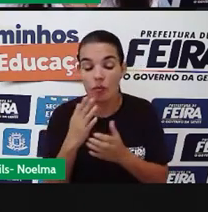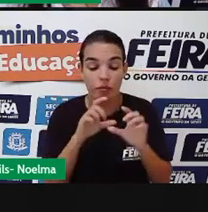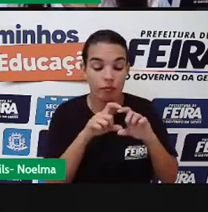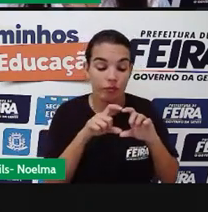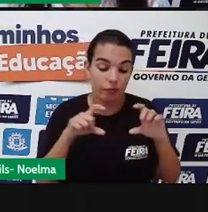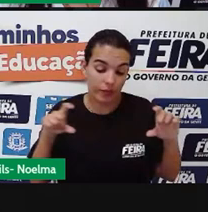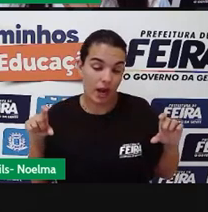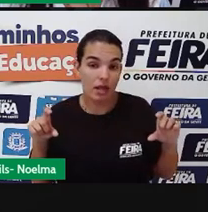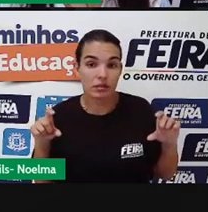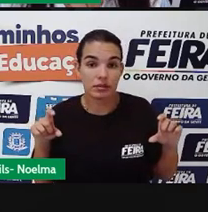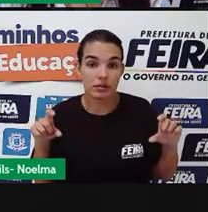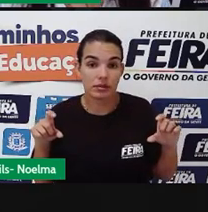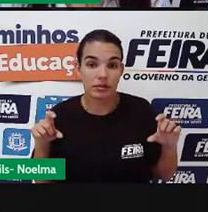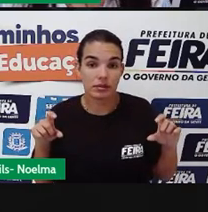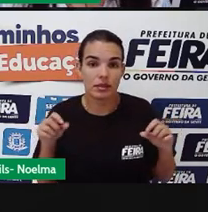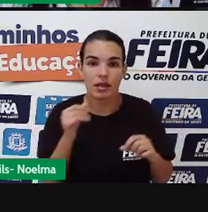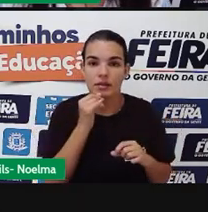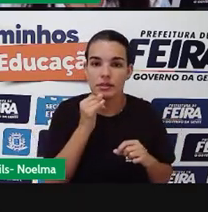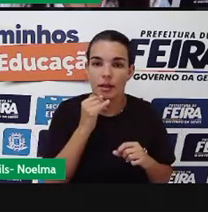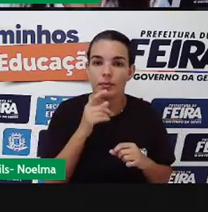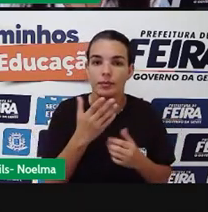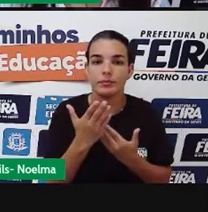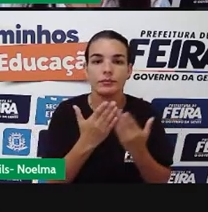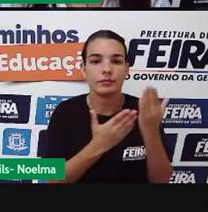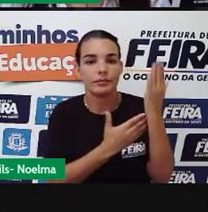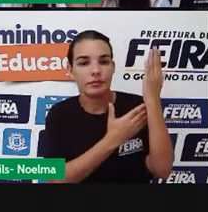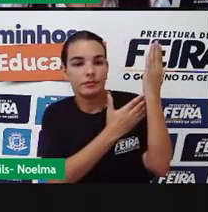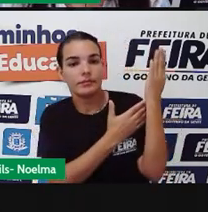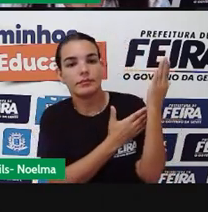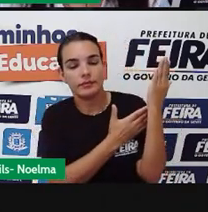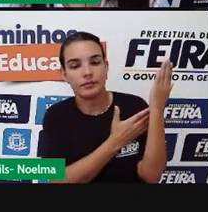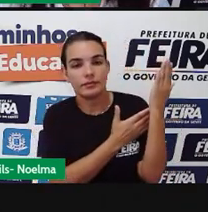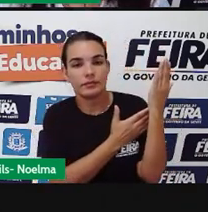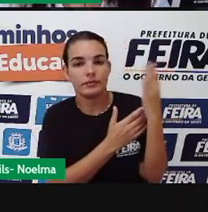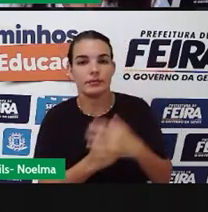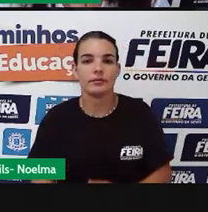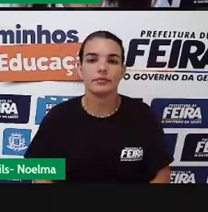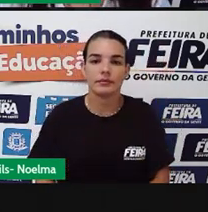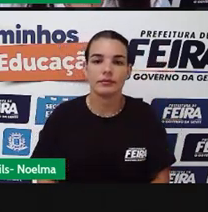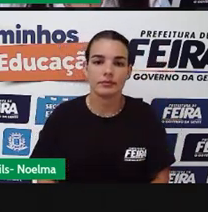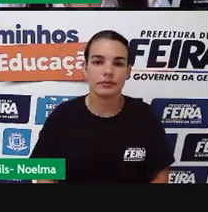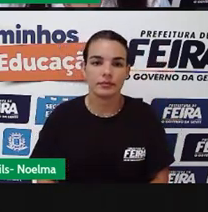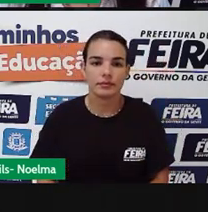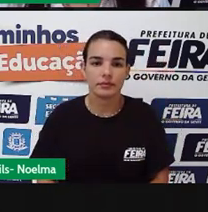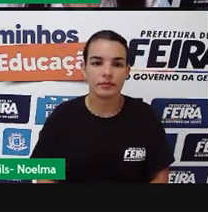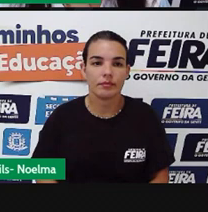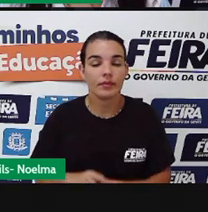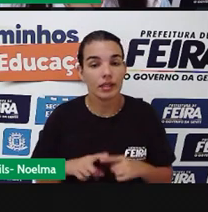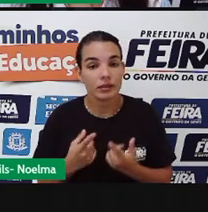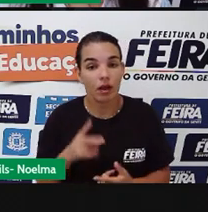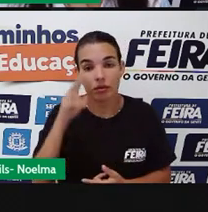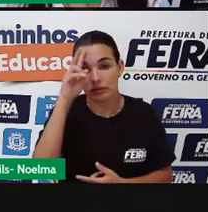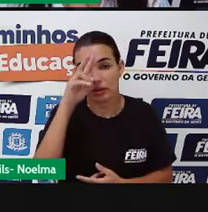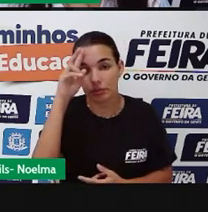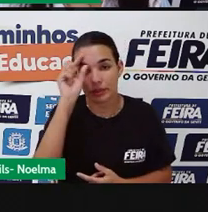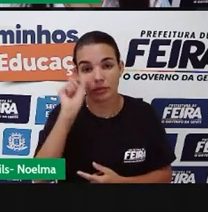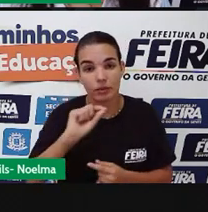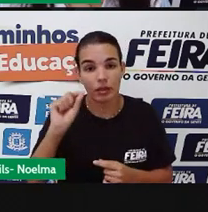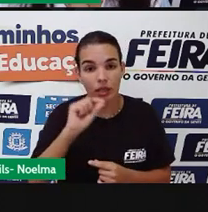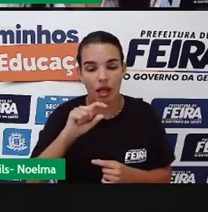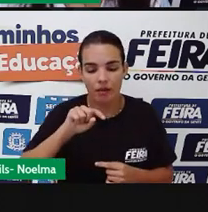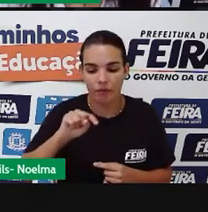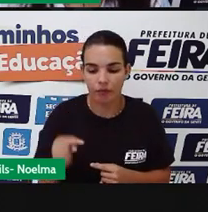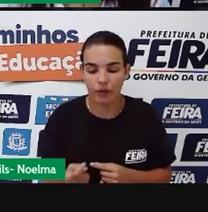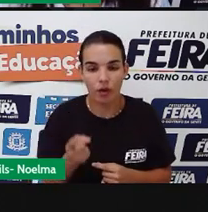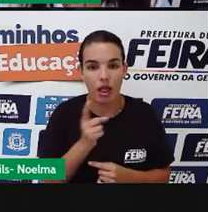era um garoto alto, vírgula, magro, vírgula, de 8 anos. Mas lembrando que a vírgula não